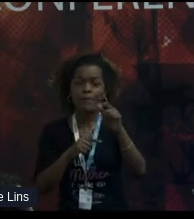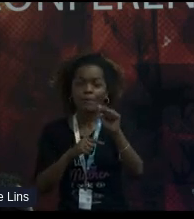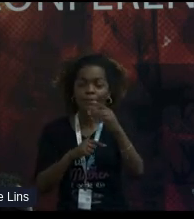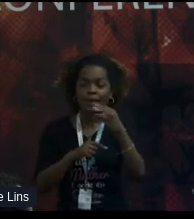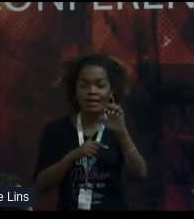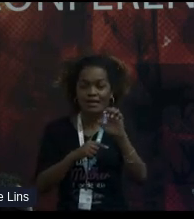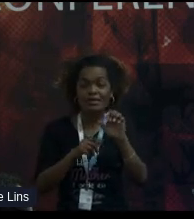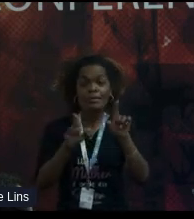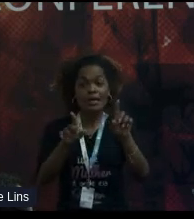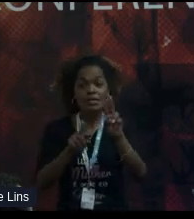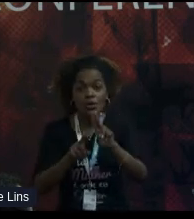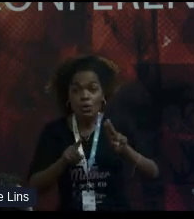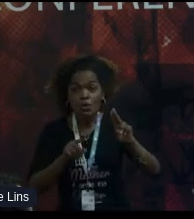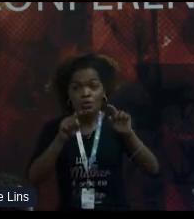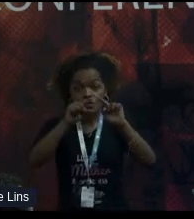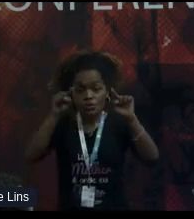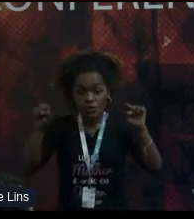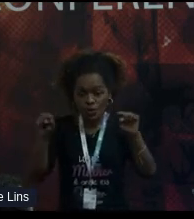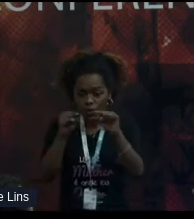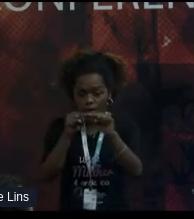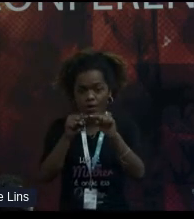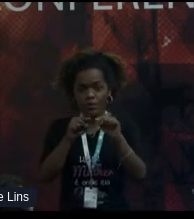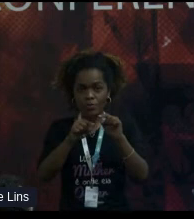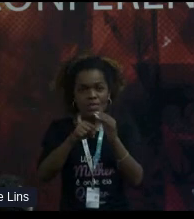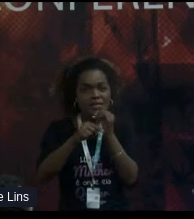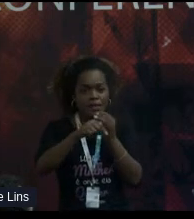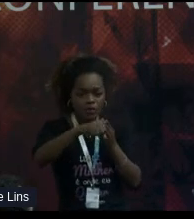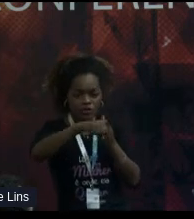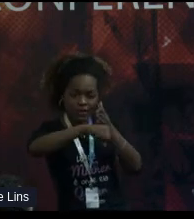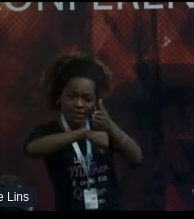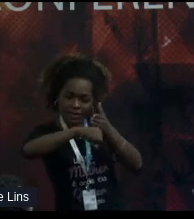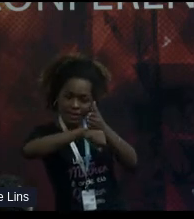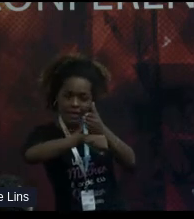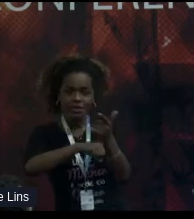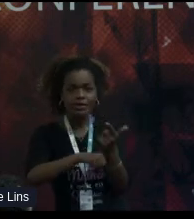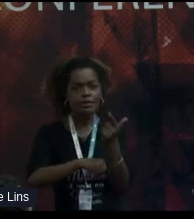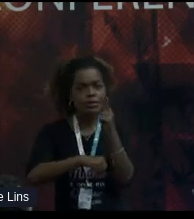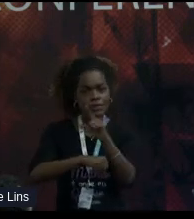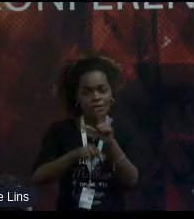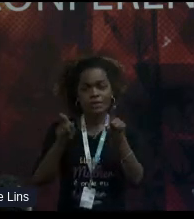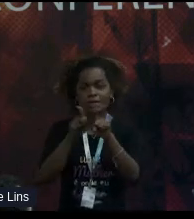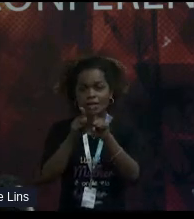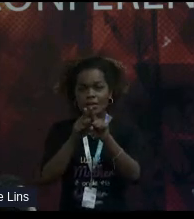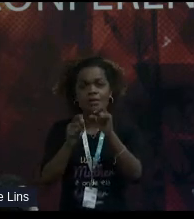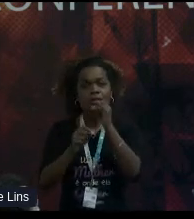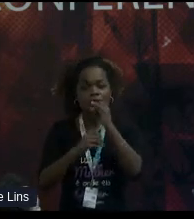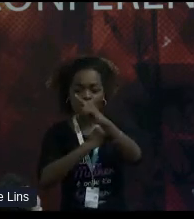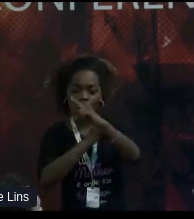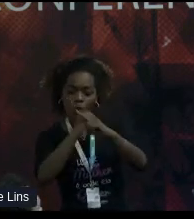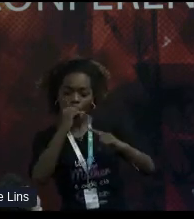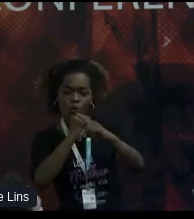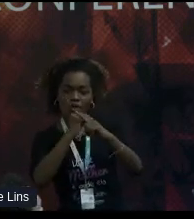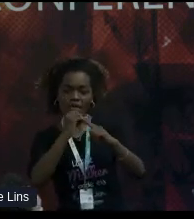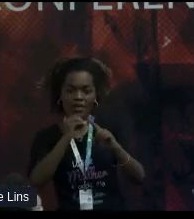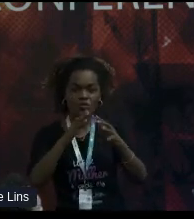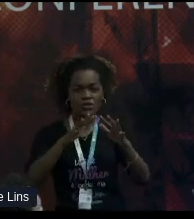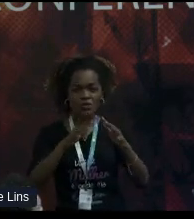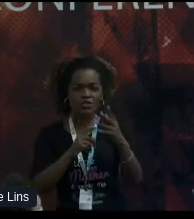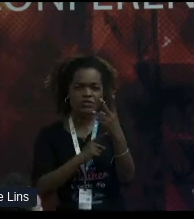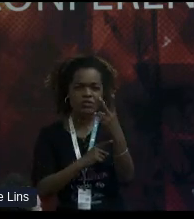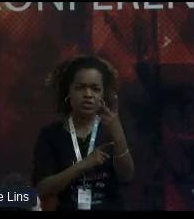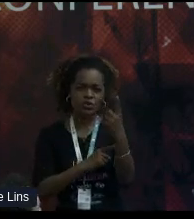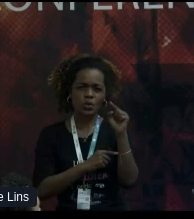do campo de input de entrada, em que eu tenho aí um contraste ratio de 21:1, né, o